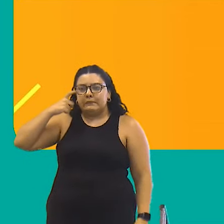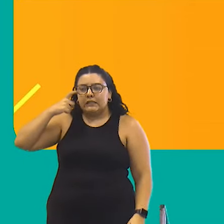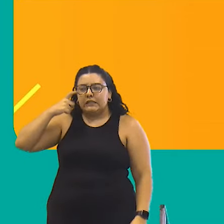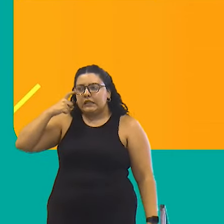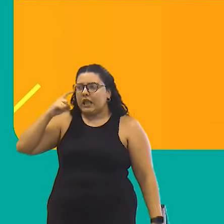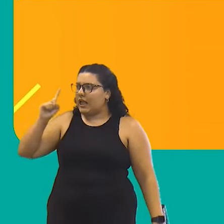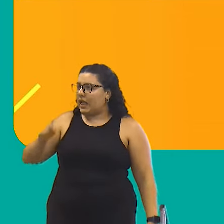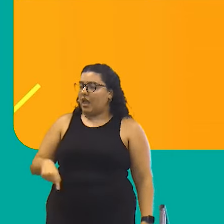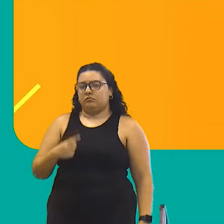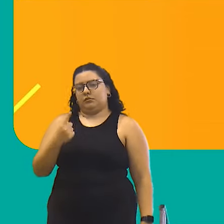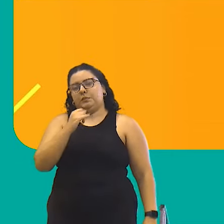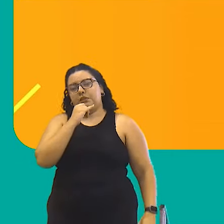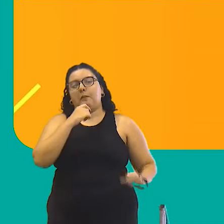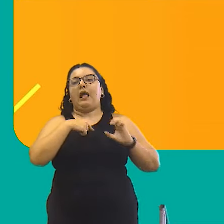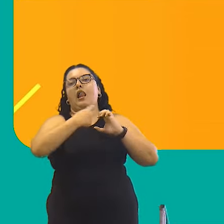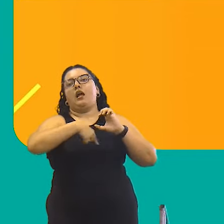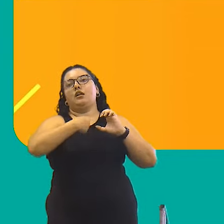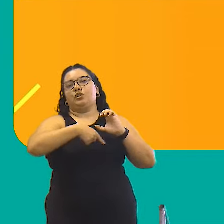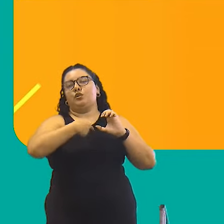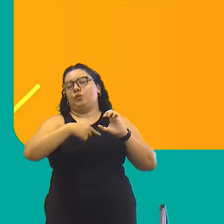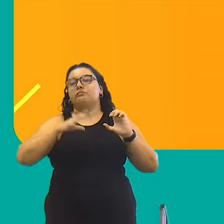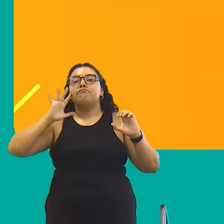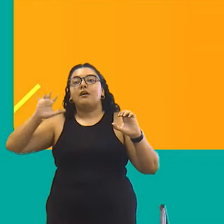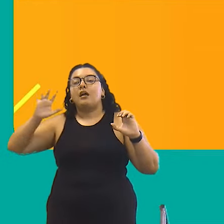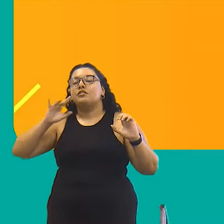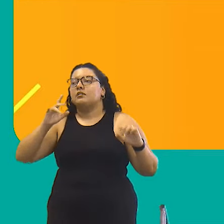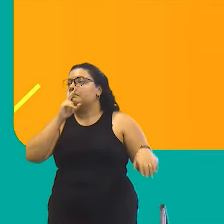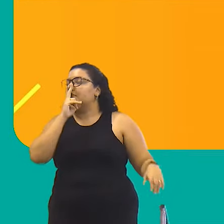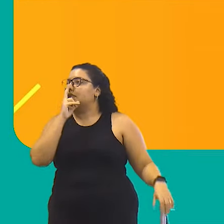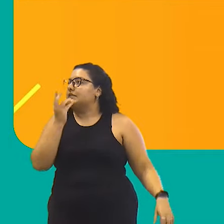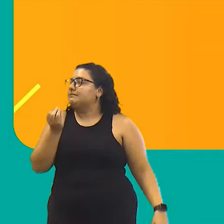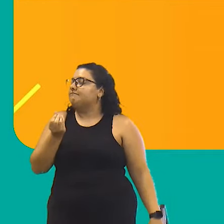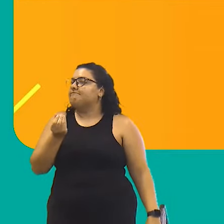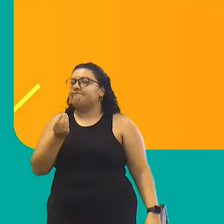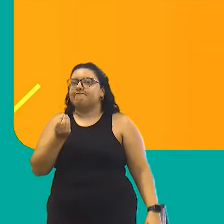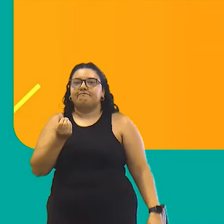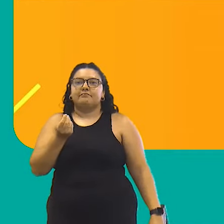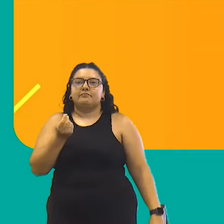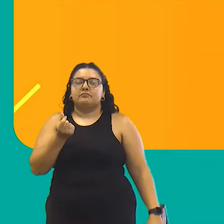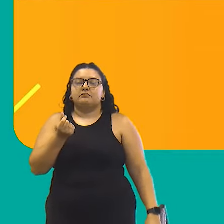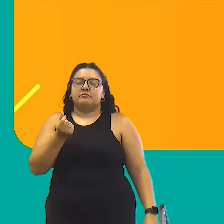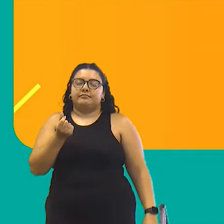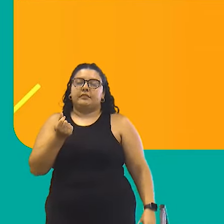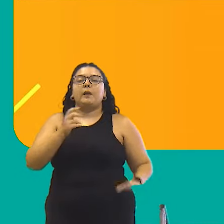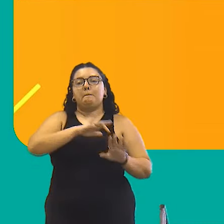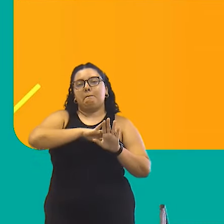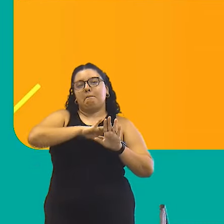um elétron, por exemplo, imagine isso como uma caminhonete.